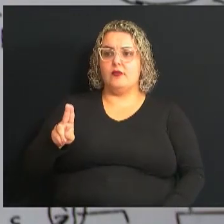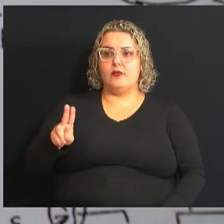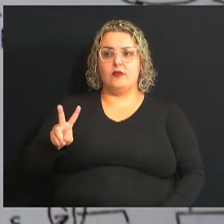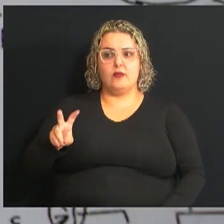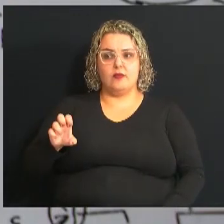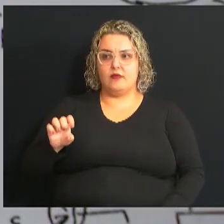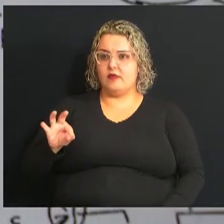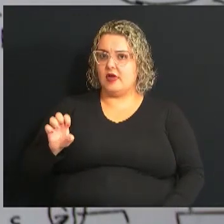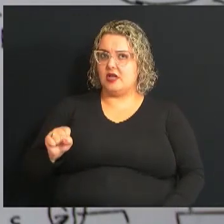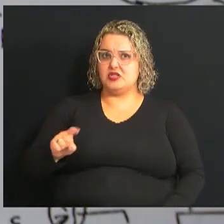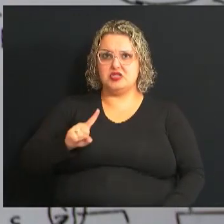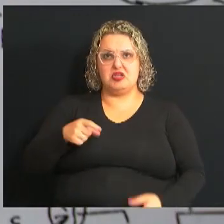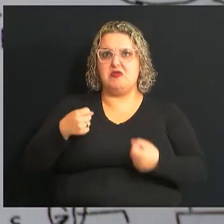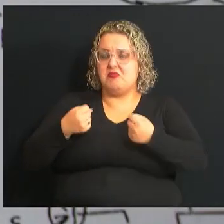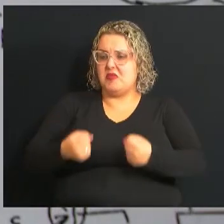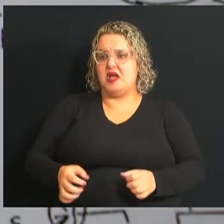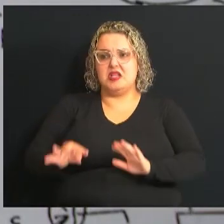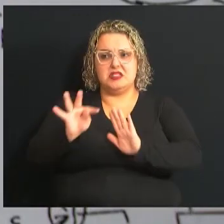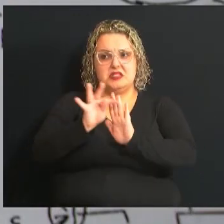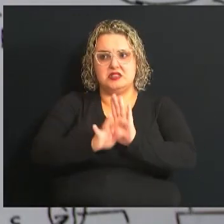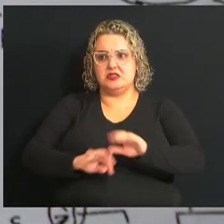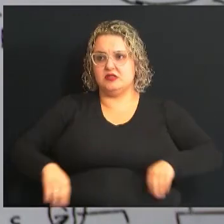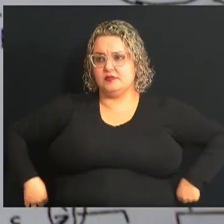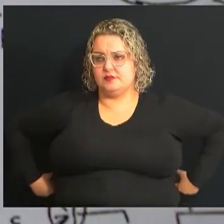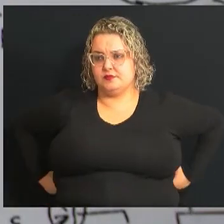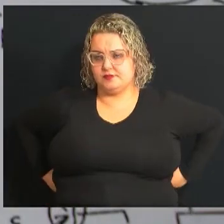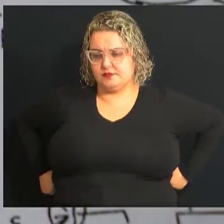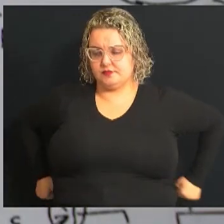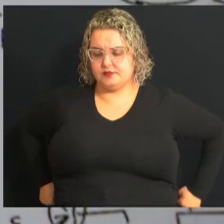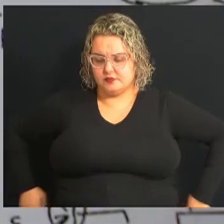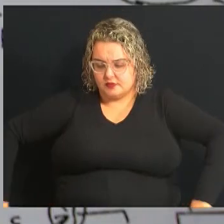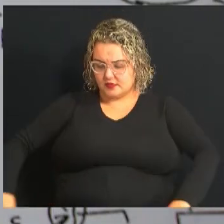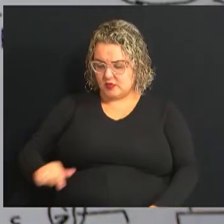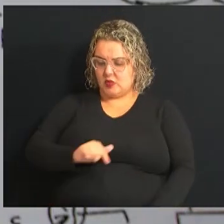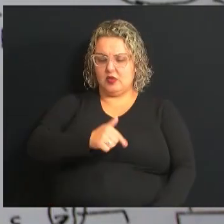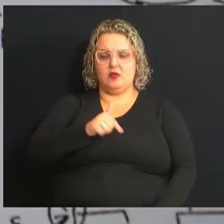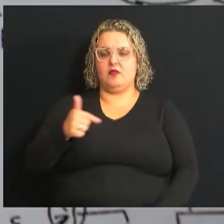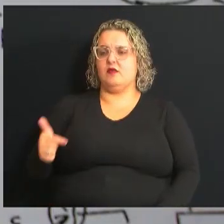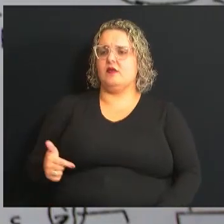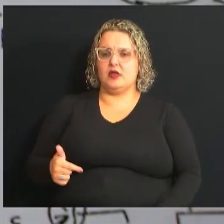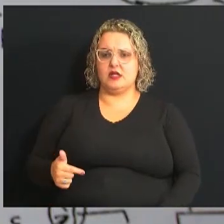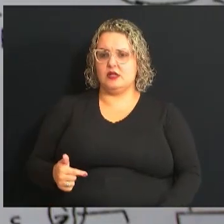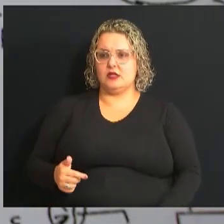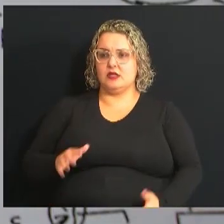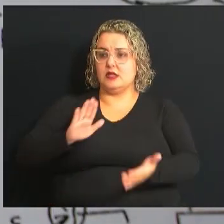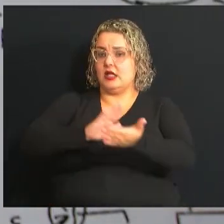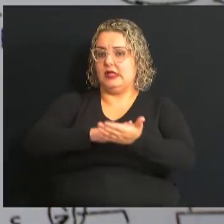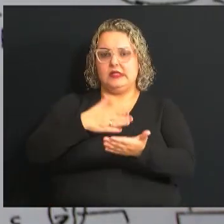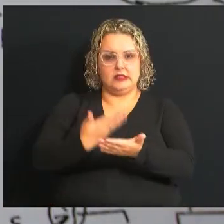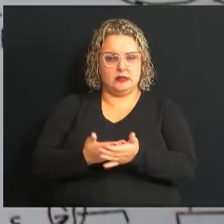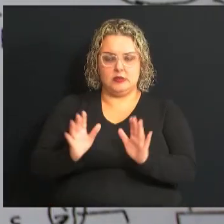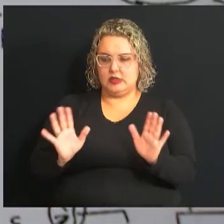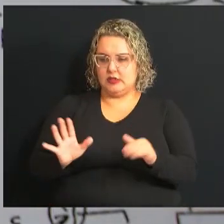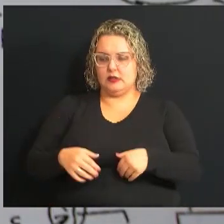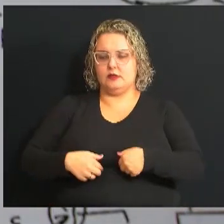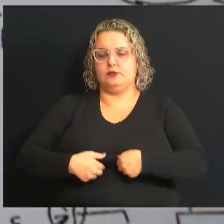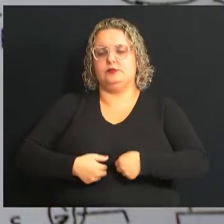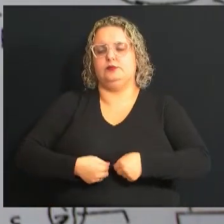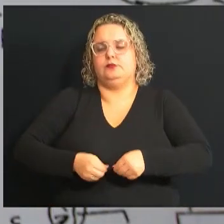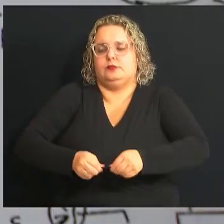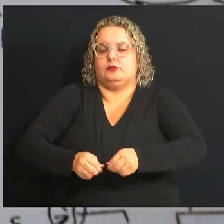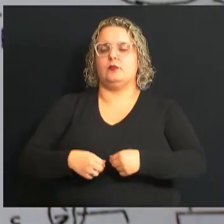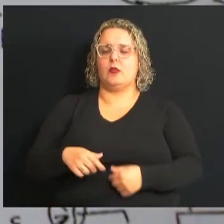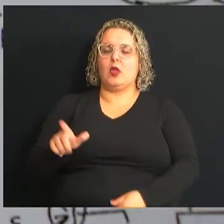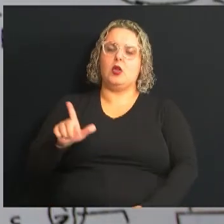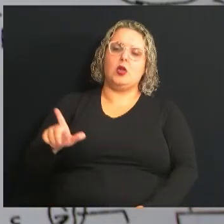texto, FUVEST é um vestibular que não vai pesar muito nessa tônica da interpretação. Claro que na prova de português vão